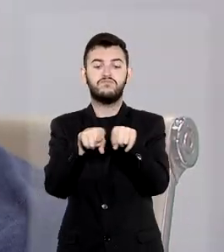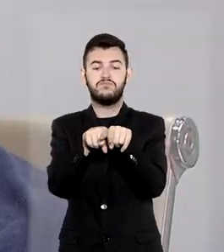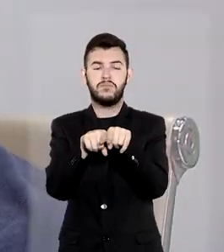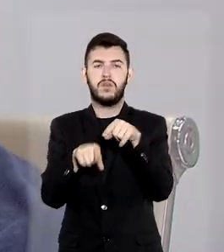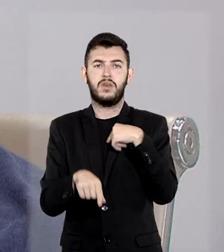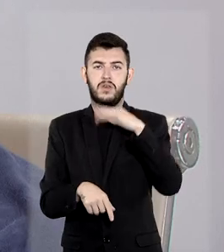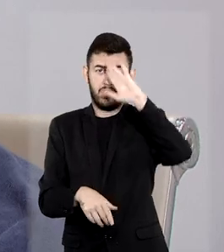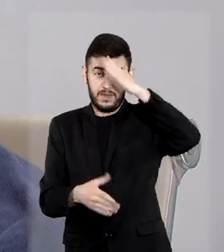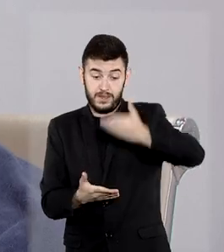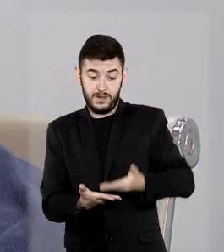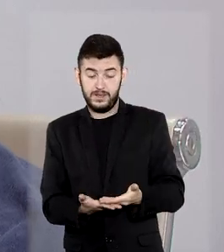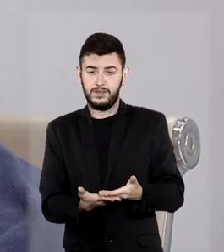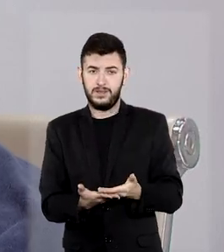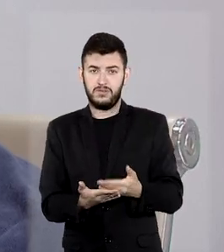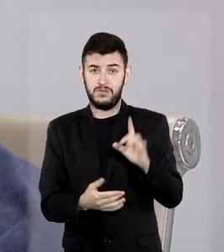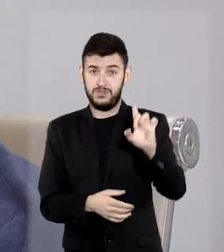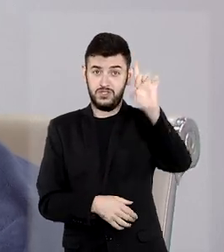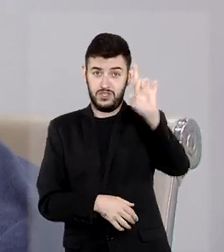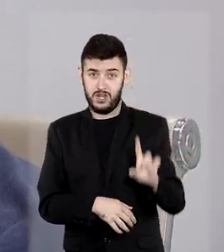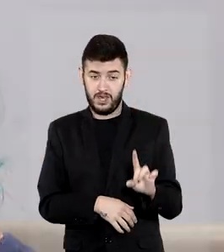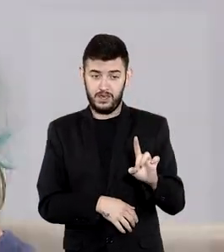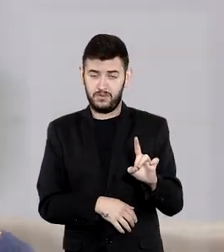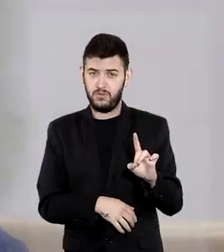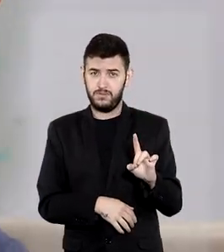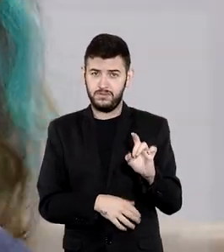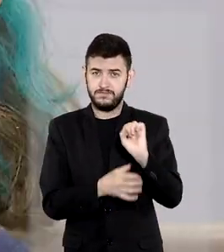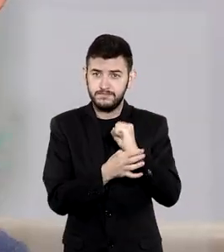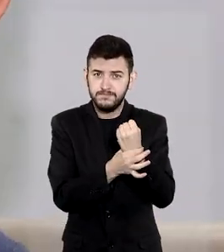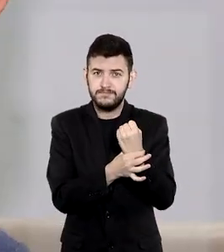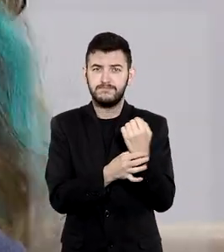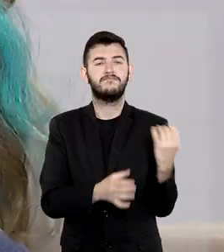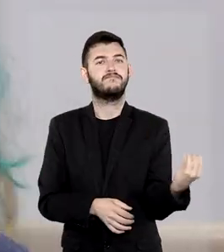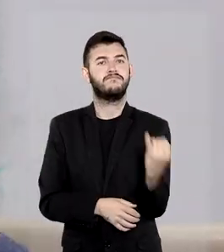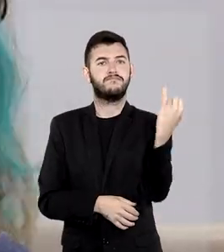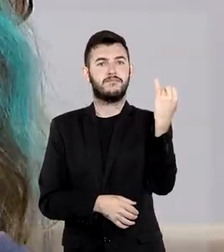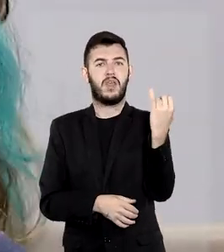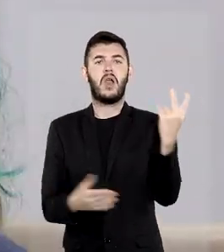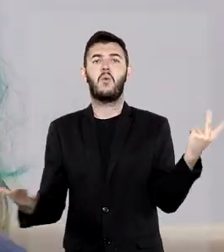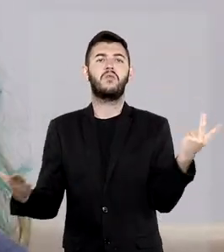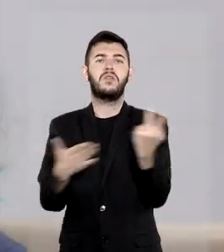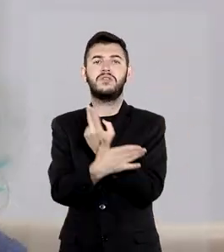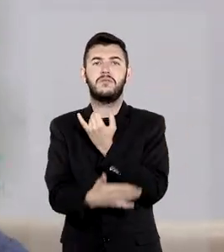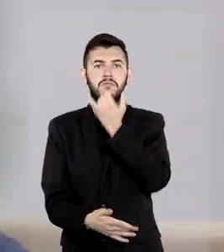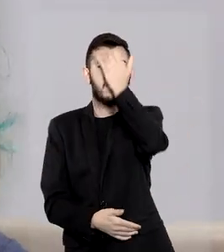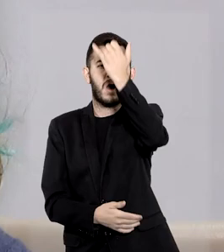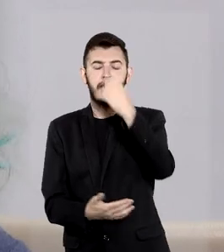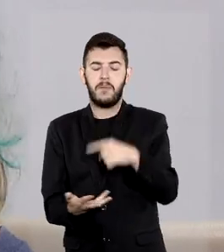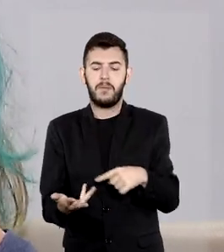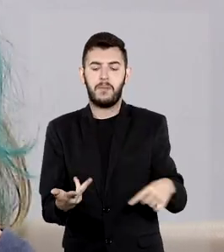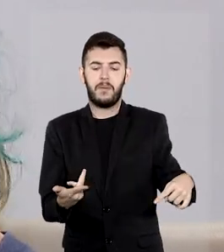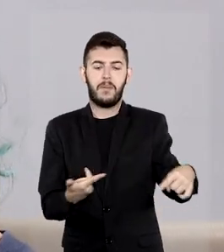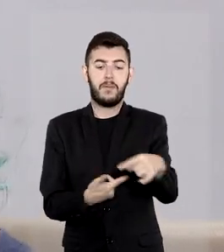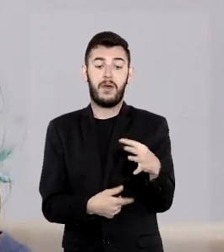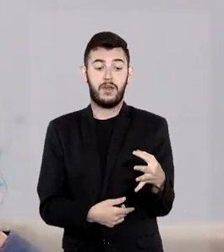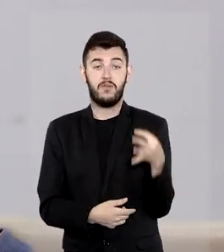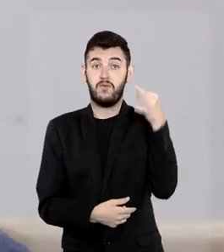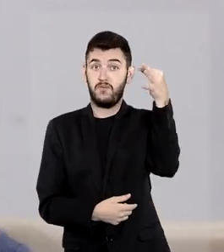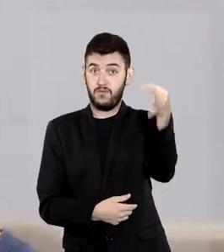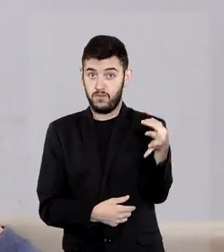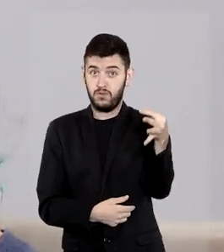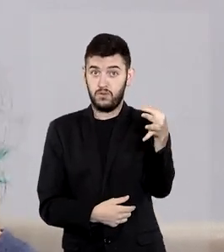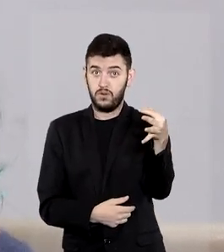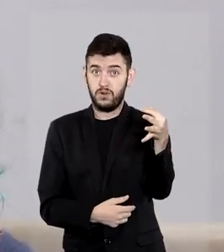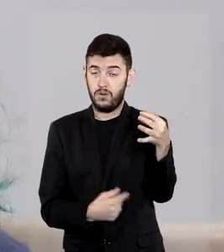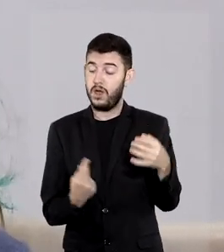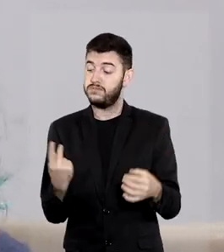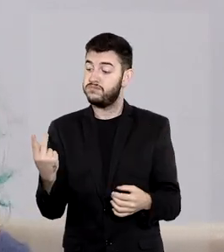que é importante, principalmente pensando na questão dos direitos, porque a caso de qualquer coisa que viesse a acontecer no futuro,